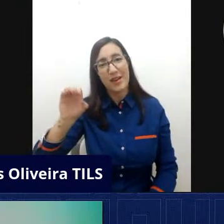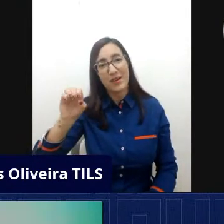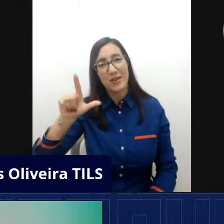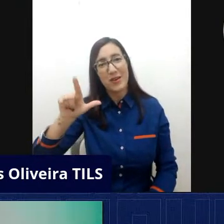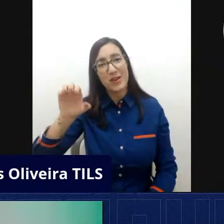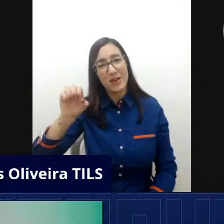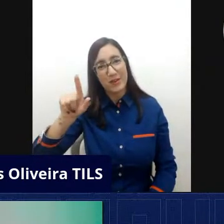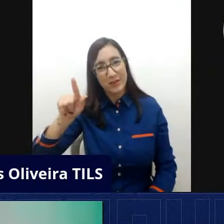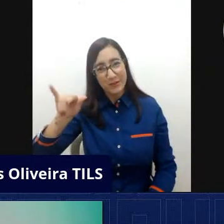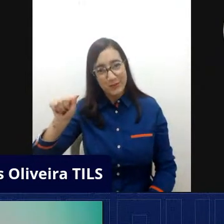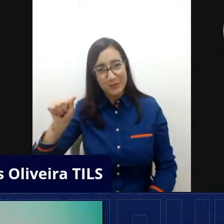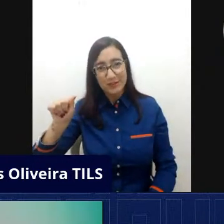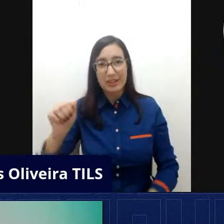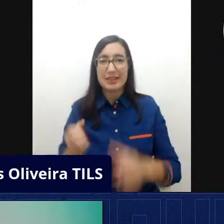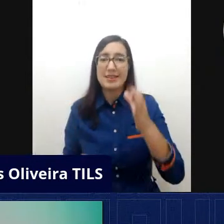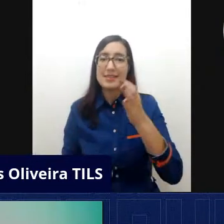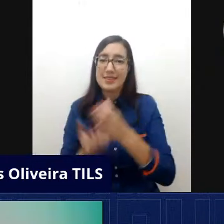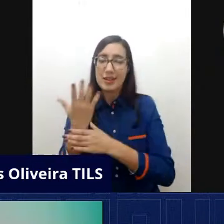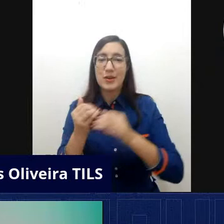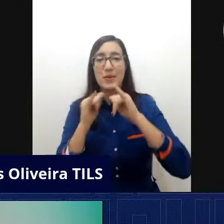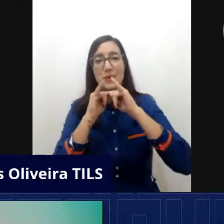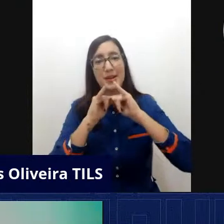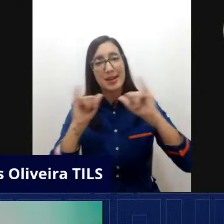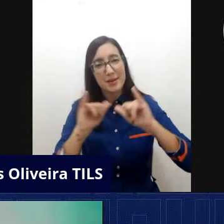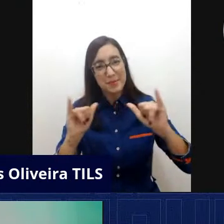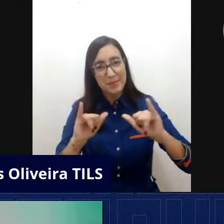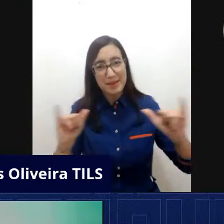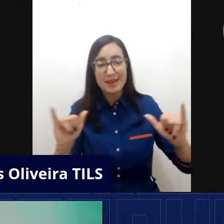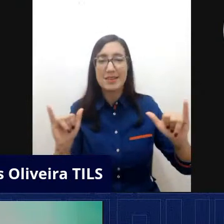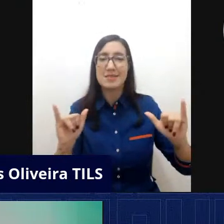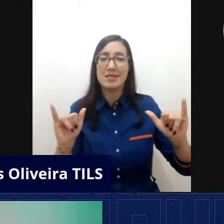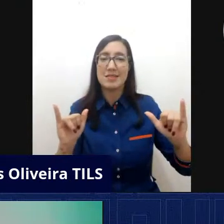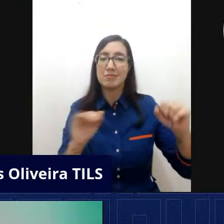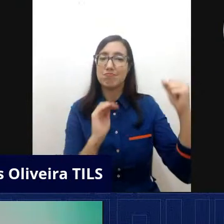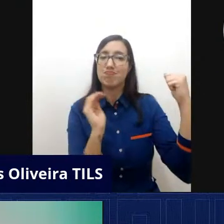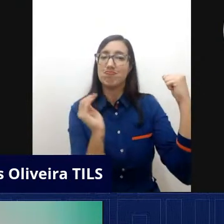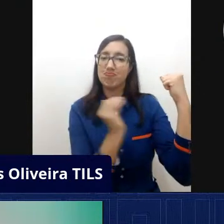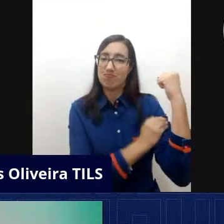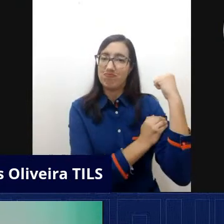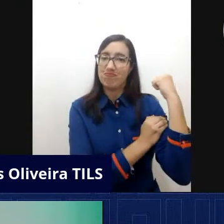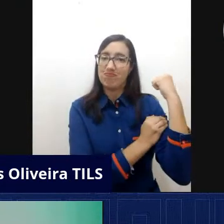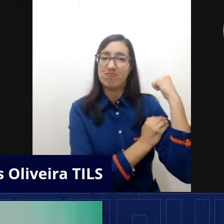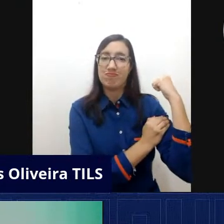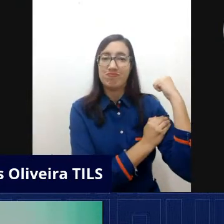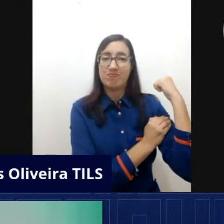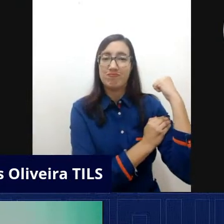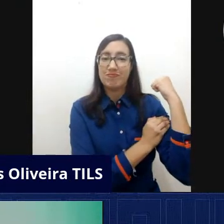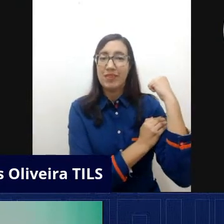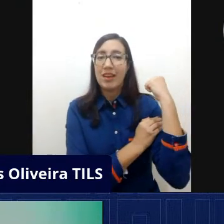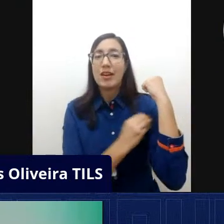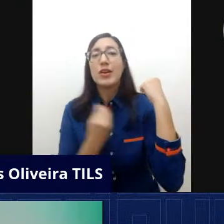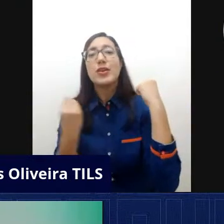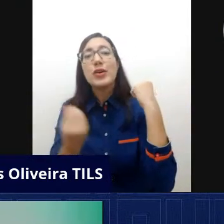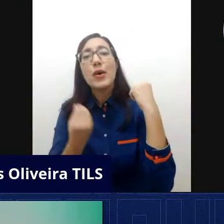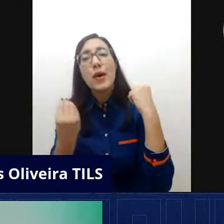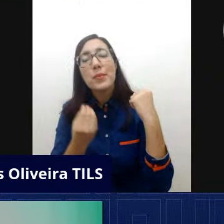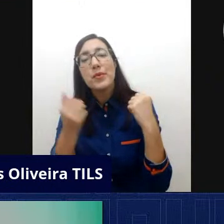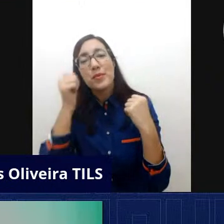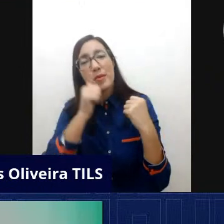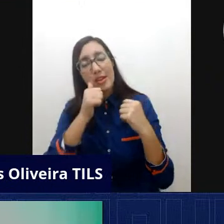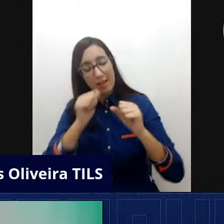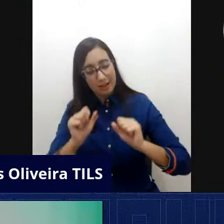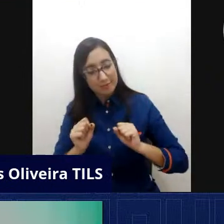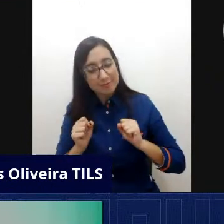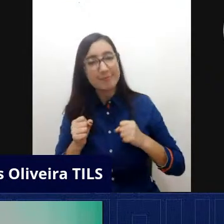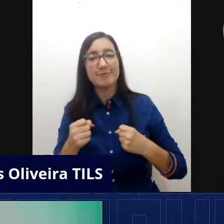construiu essa campanha, né, e que potencializou a atuação das mulheres e potencializou a atuação